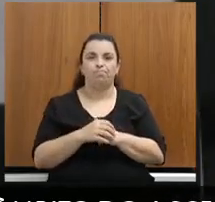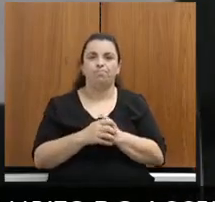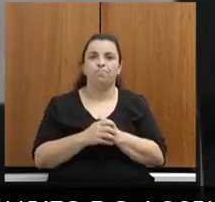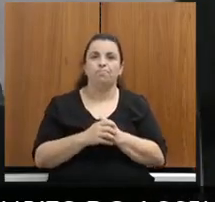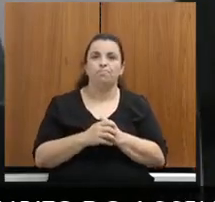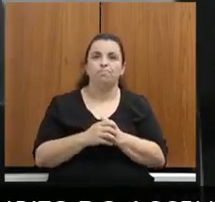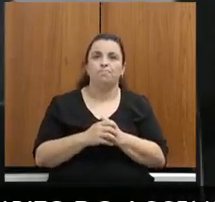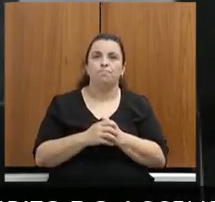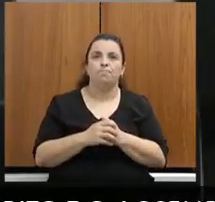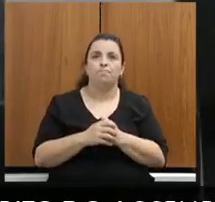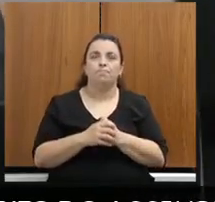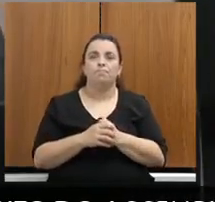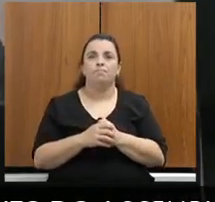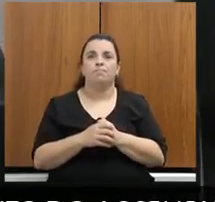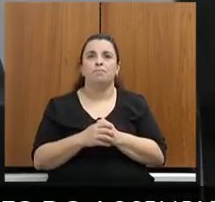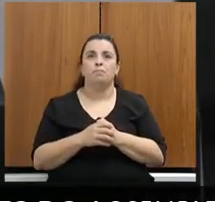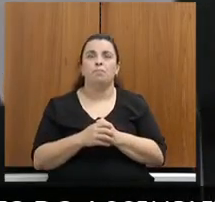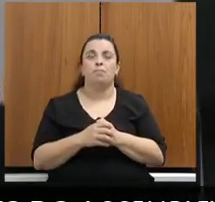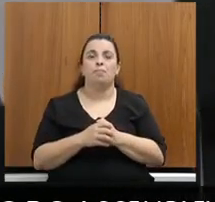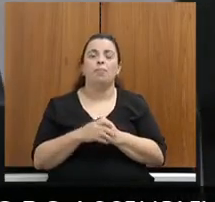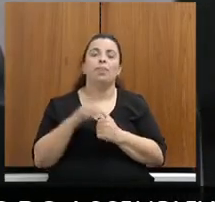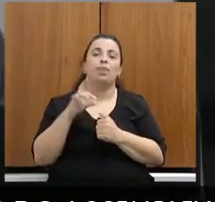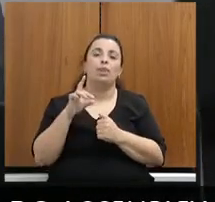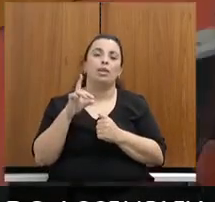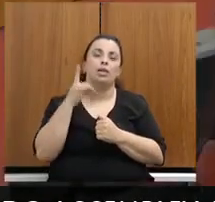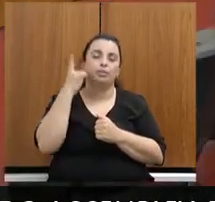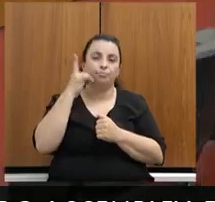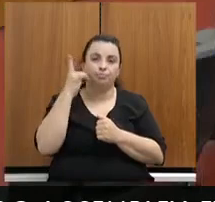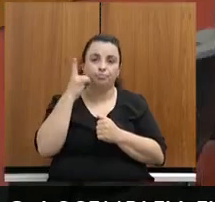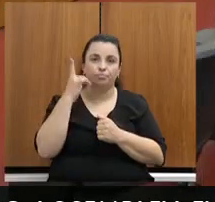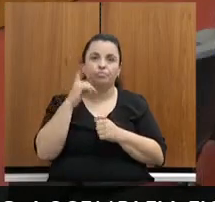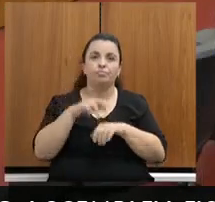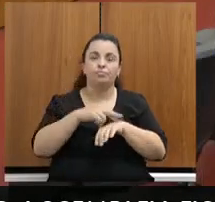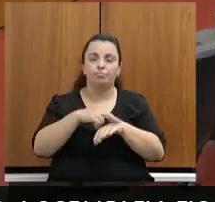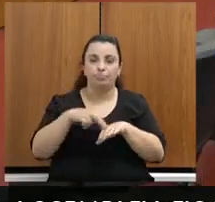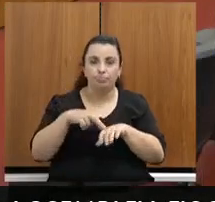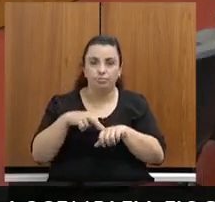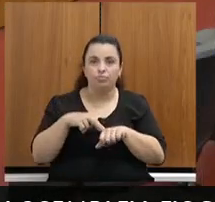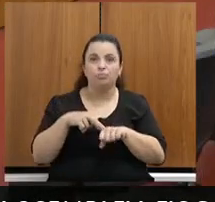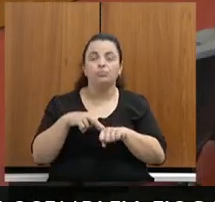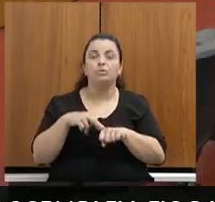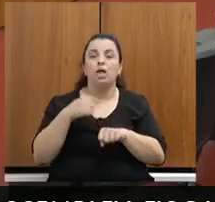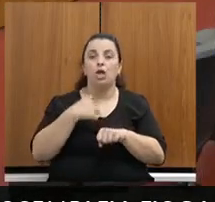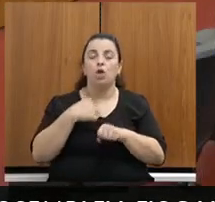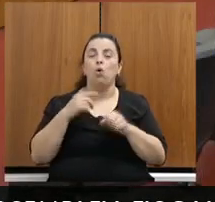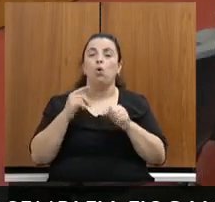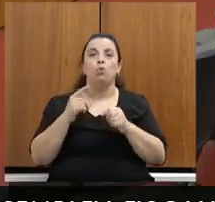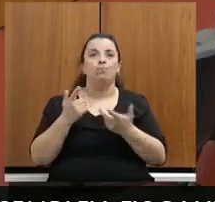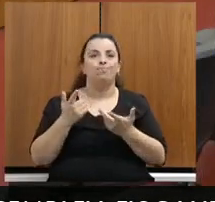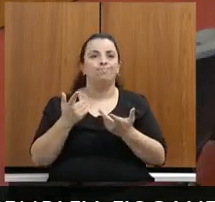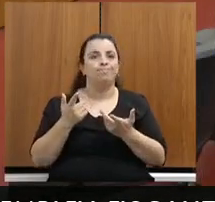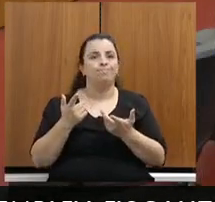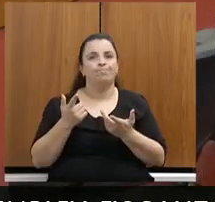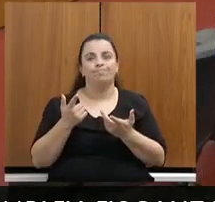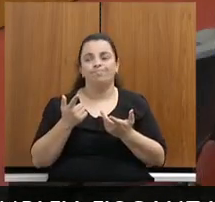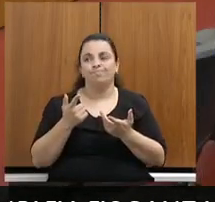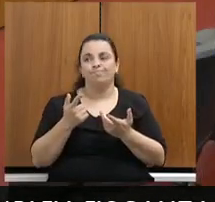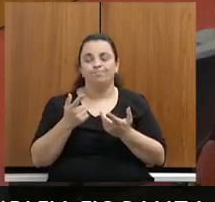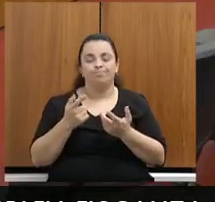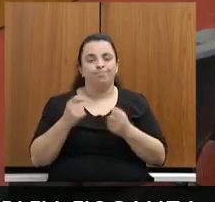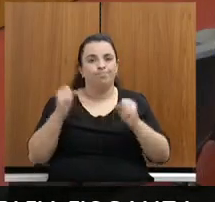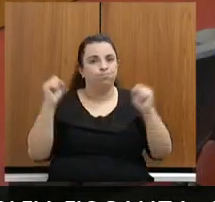gostaria que a palavra eu tenho sargento Rodrigues eu continuo indignado com o governo